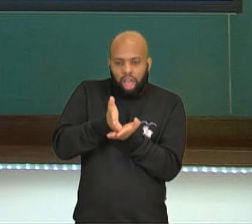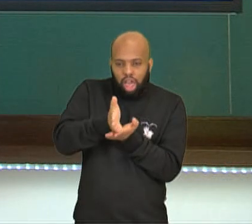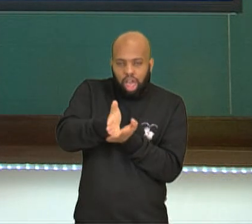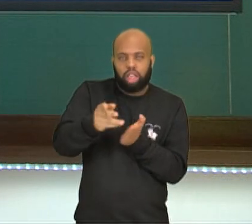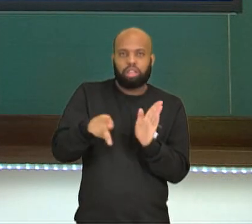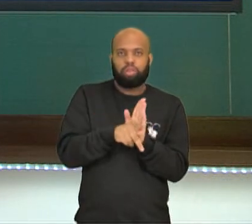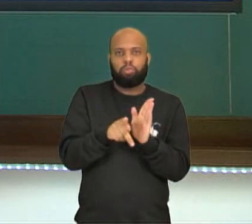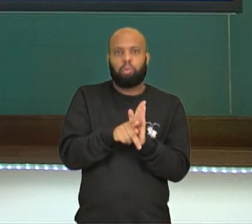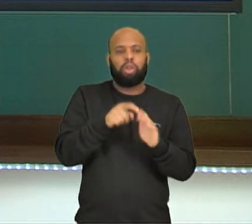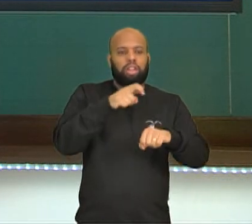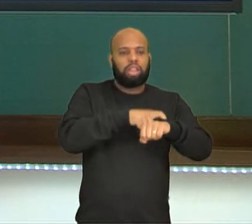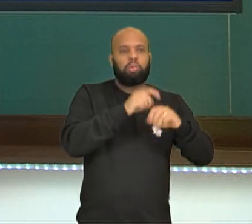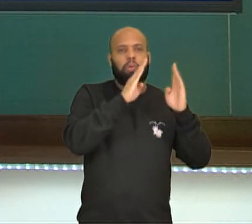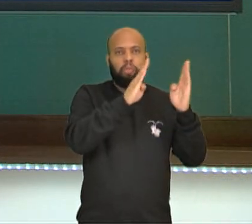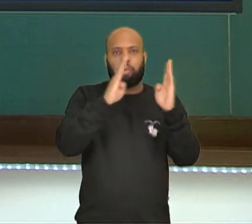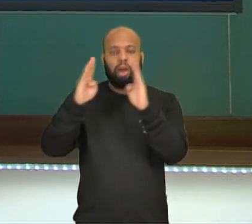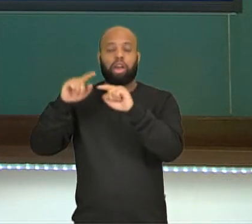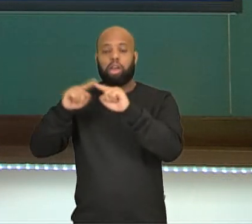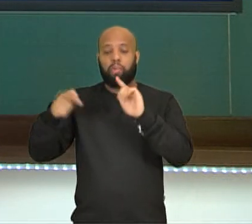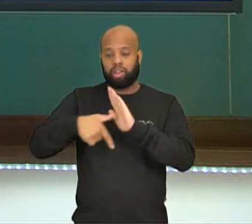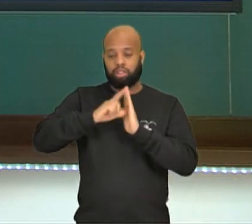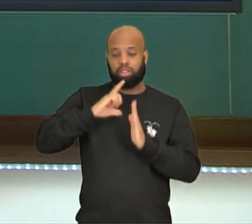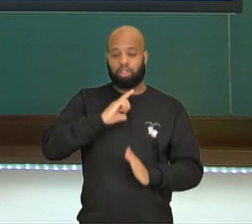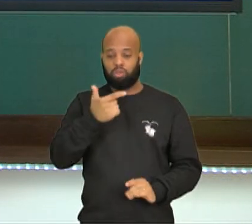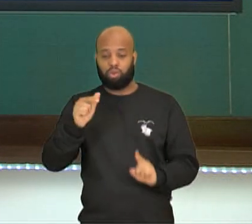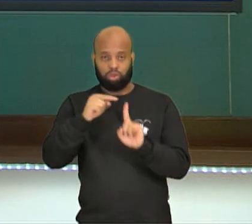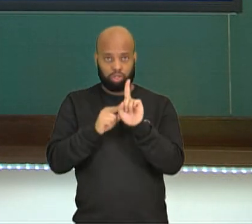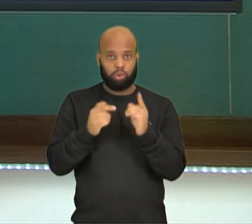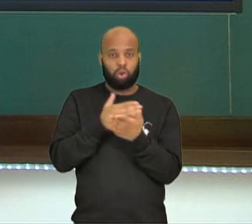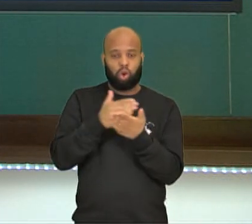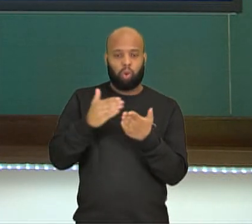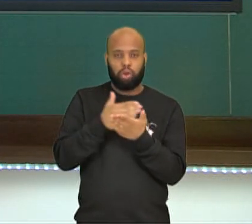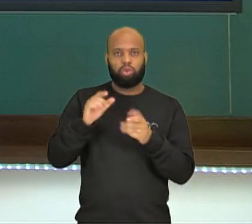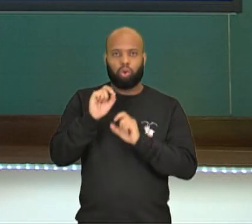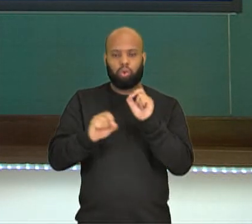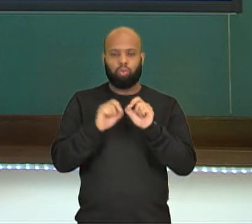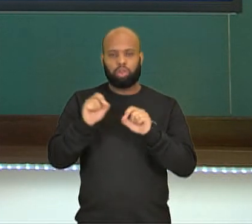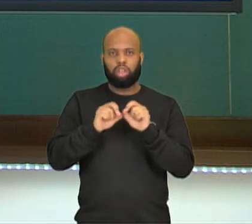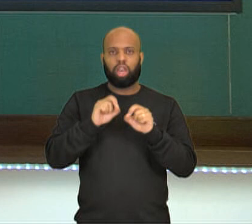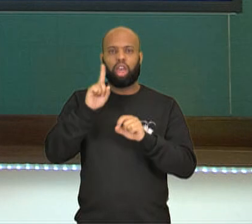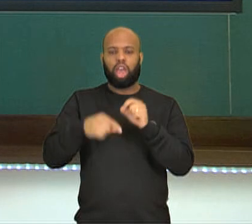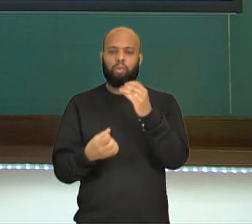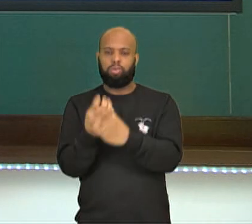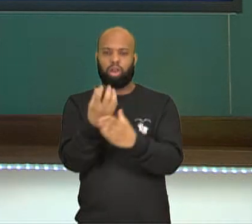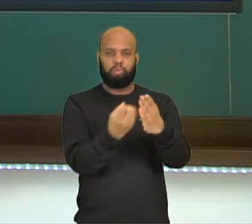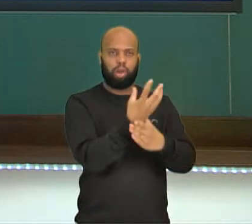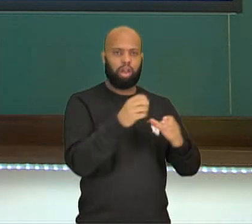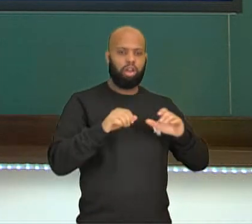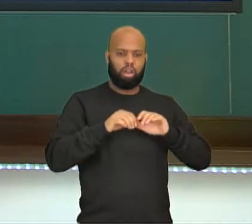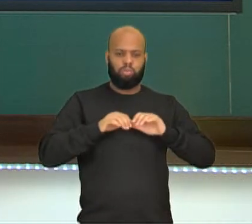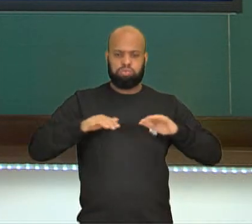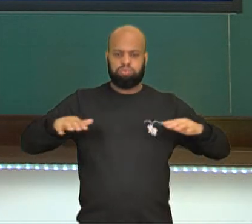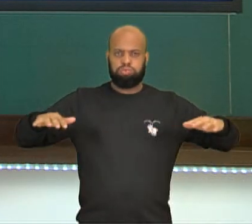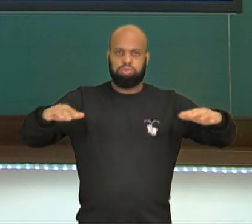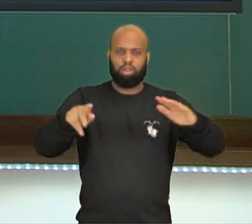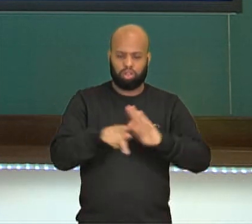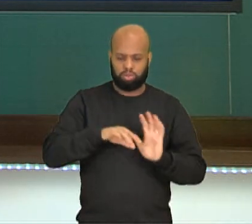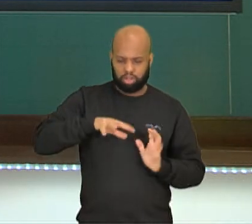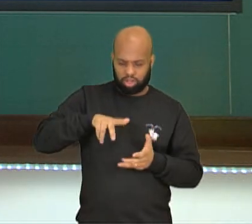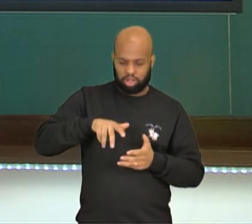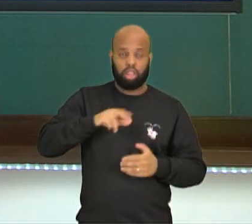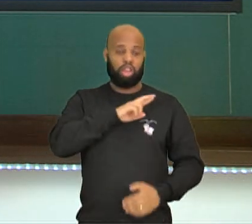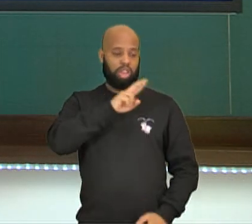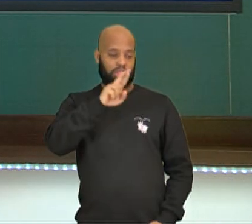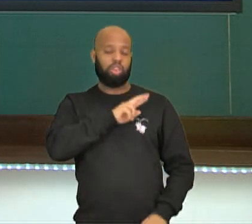distante e que antes vieram outras espécies que começaram a povoar a Terra. Vimos também que as religiões também têm uma explicação sobre o